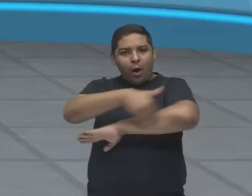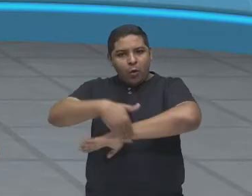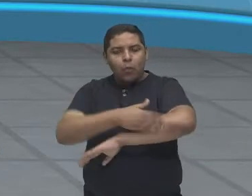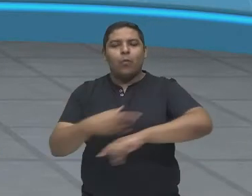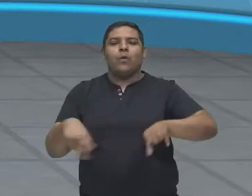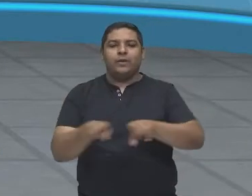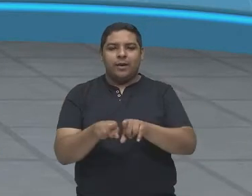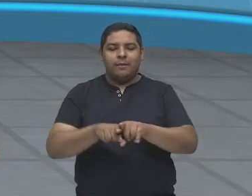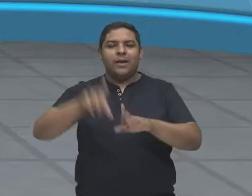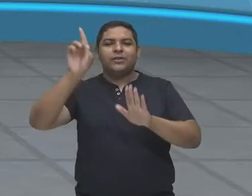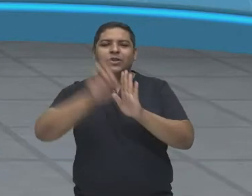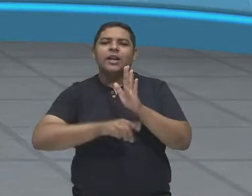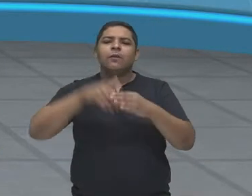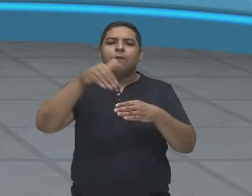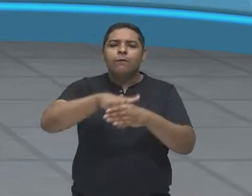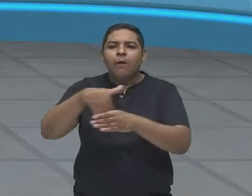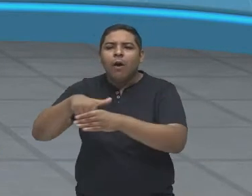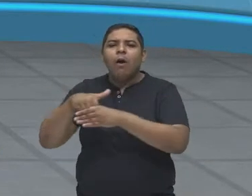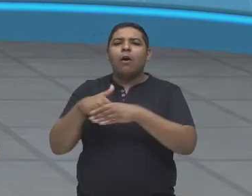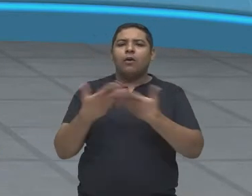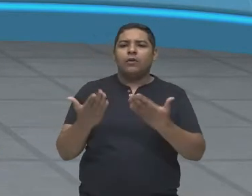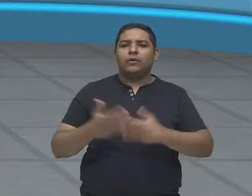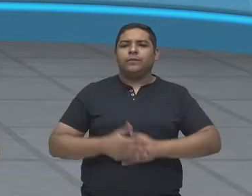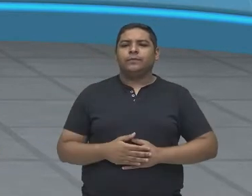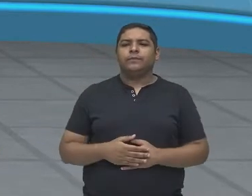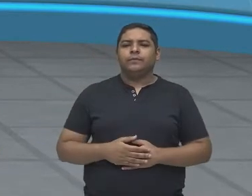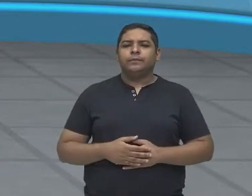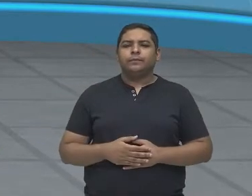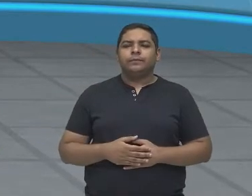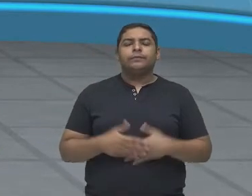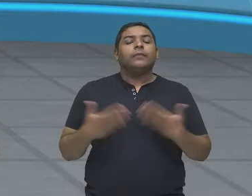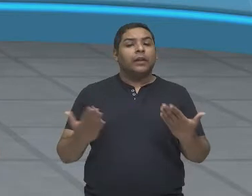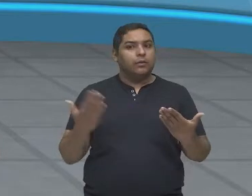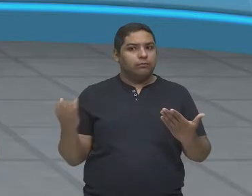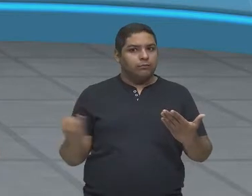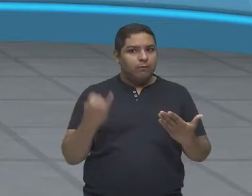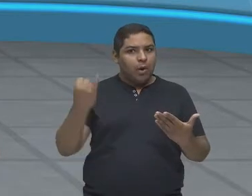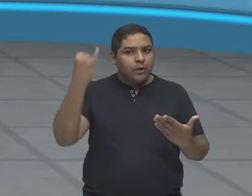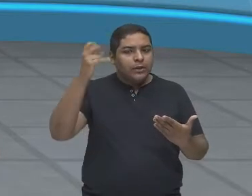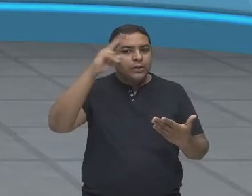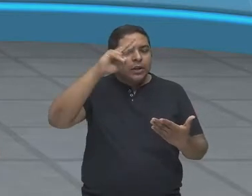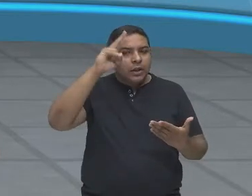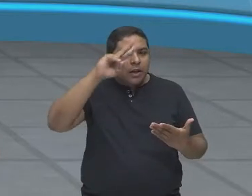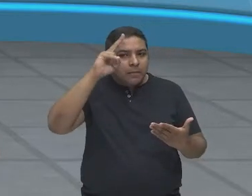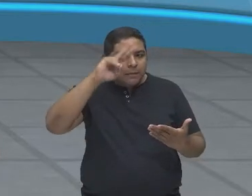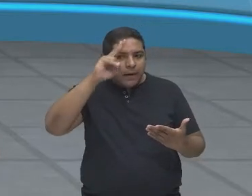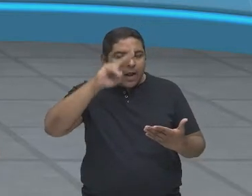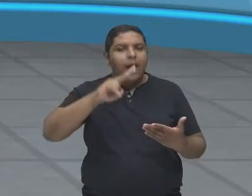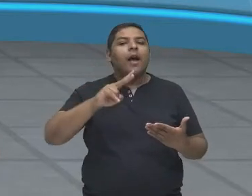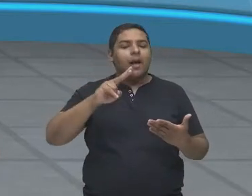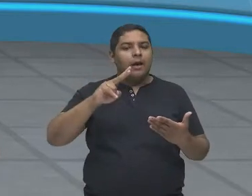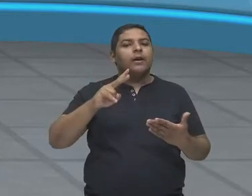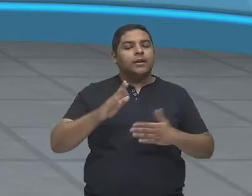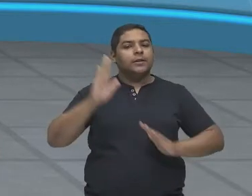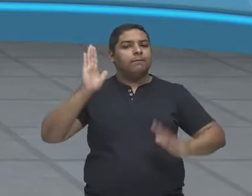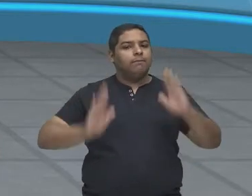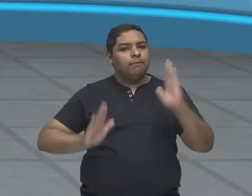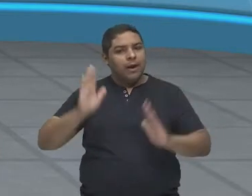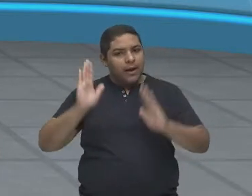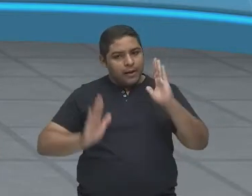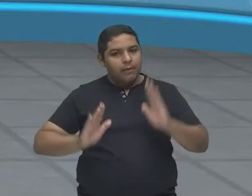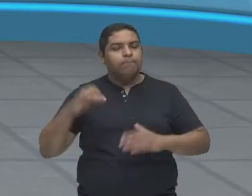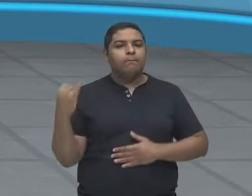voto, do direito da participação política, elas não foram entendidas. Então é importante nós lembrarmos também desse ponto bem marcante no